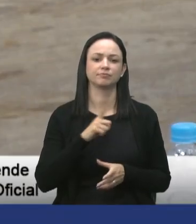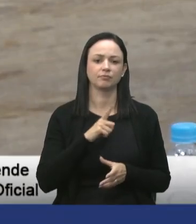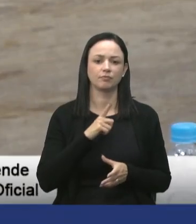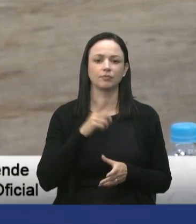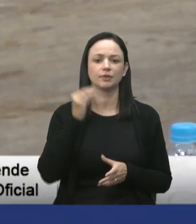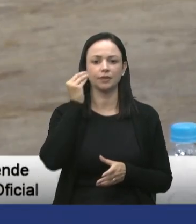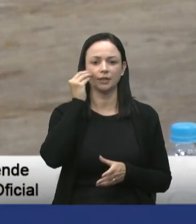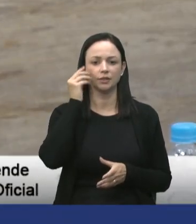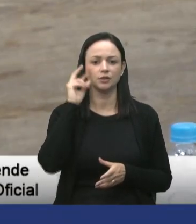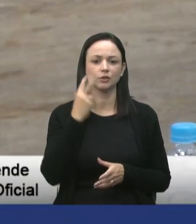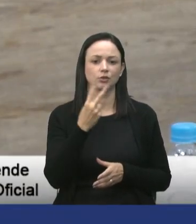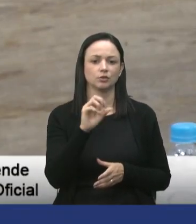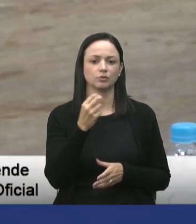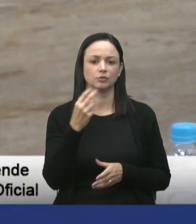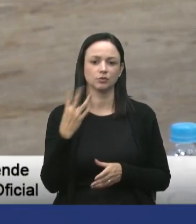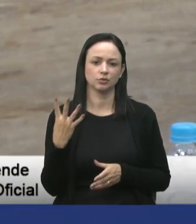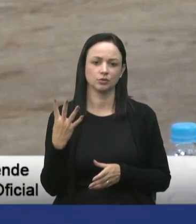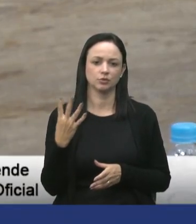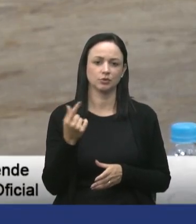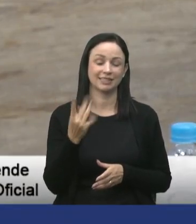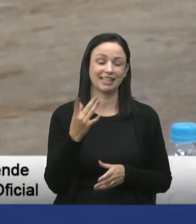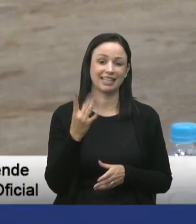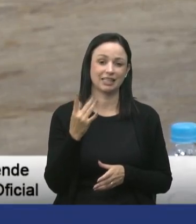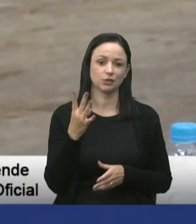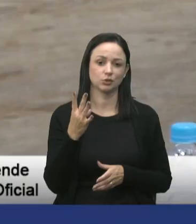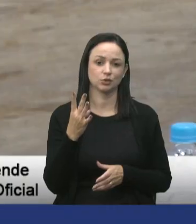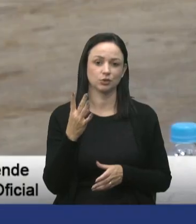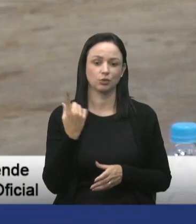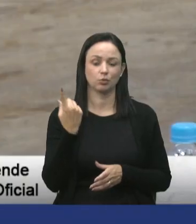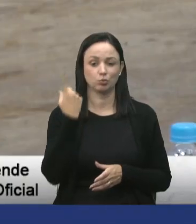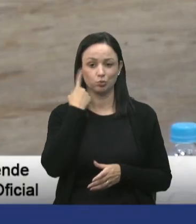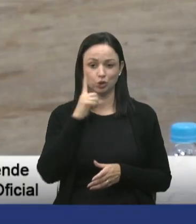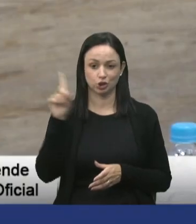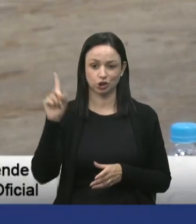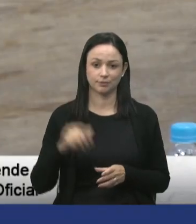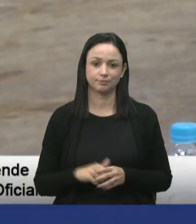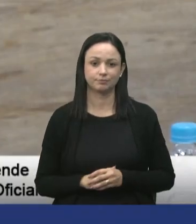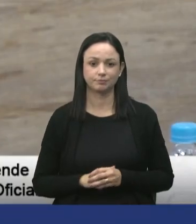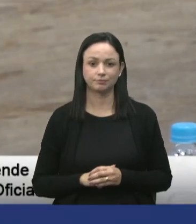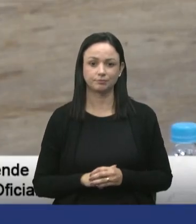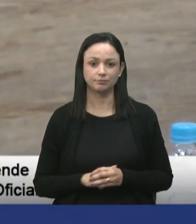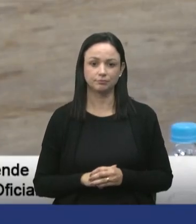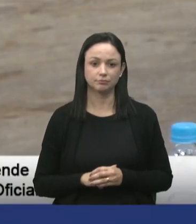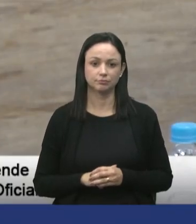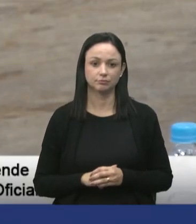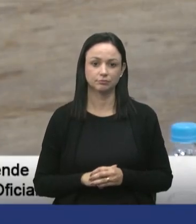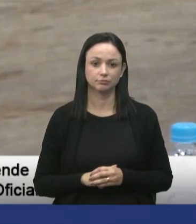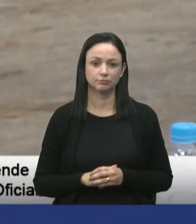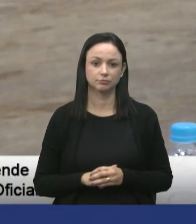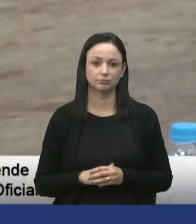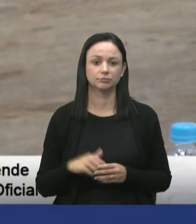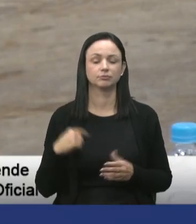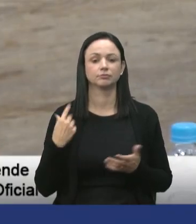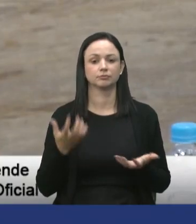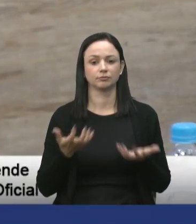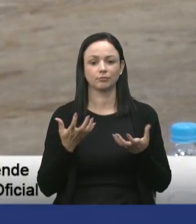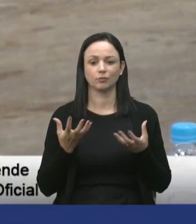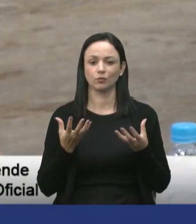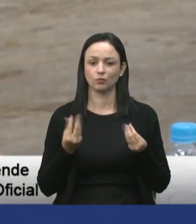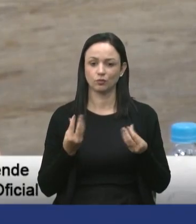em 2024 dão conta de 14 por dia. Então, a gente quer muito